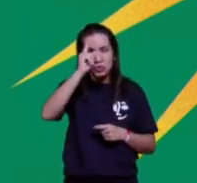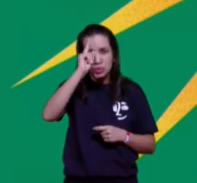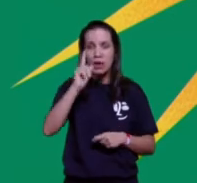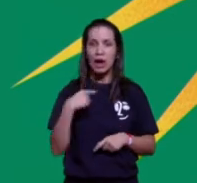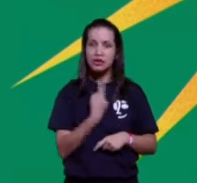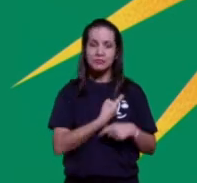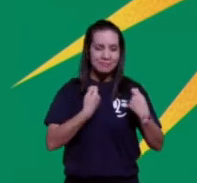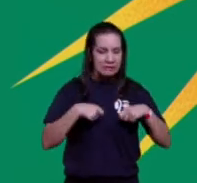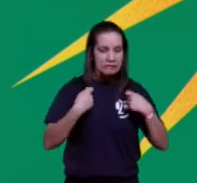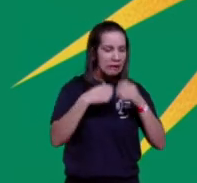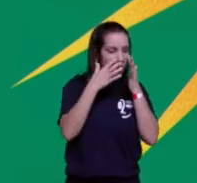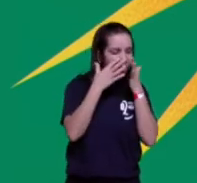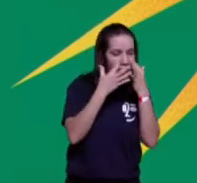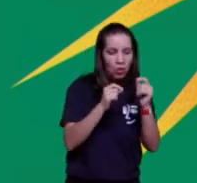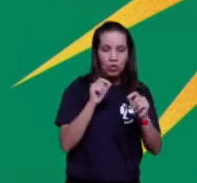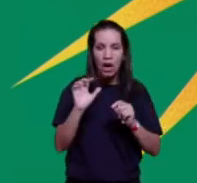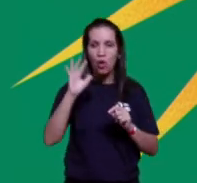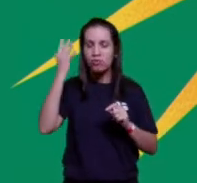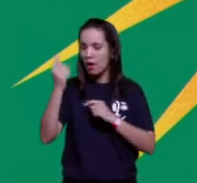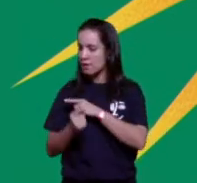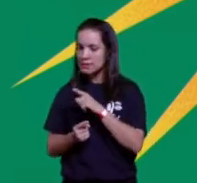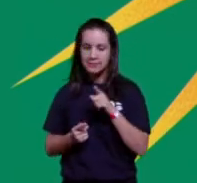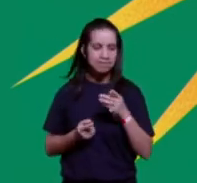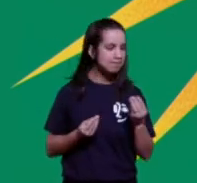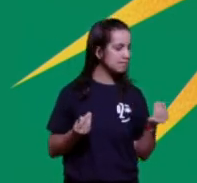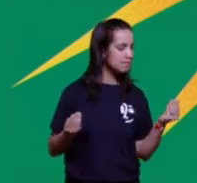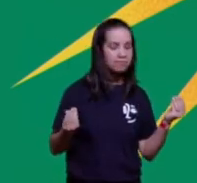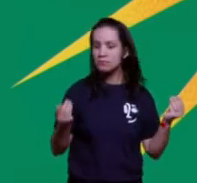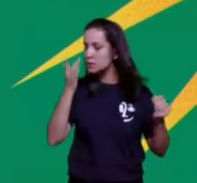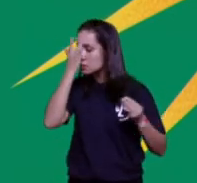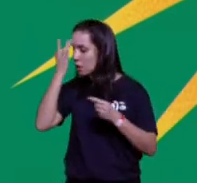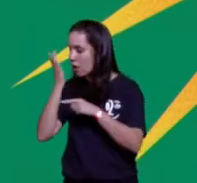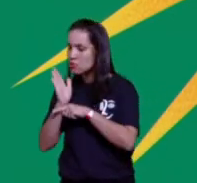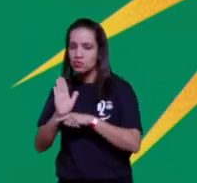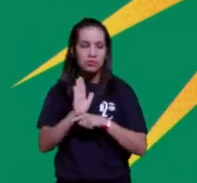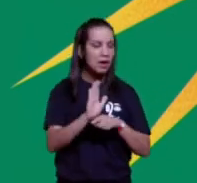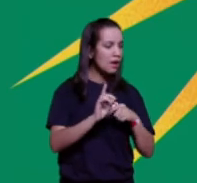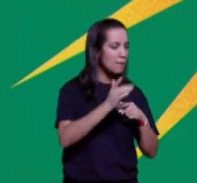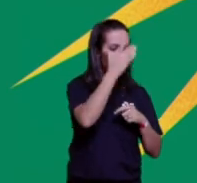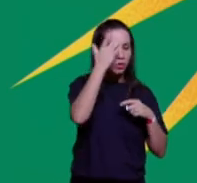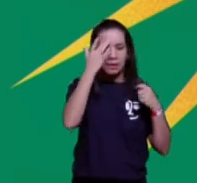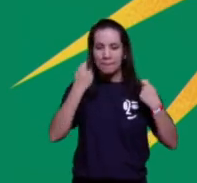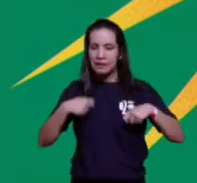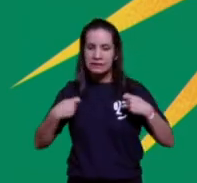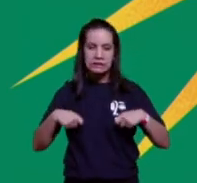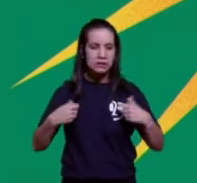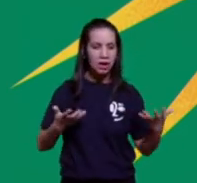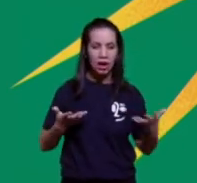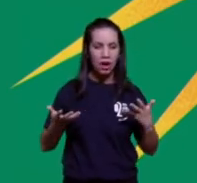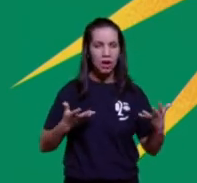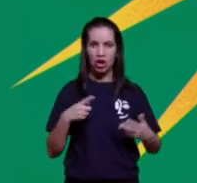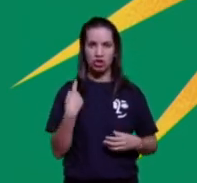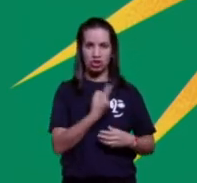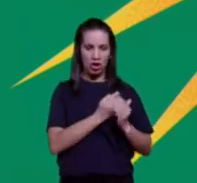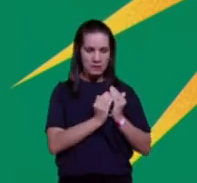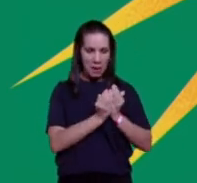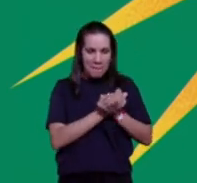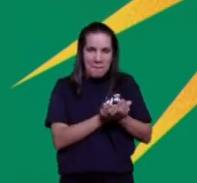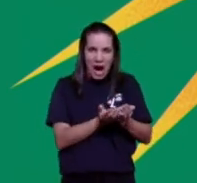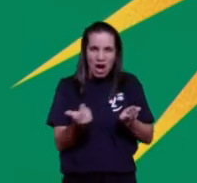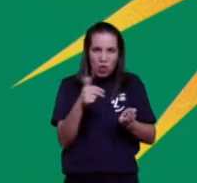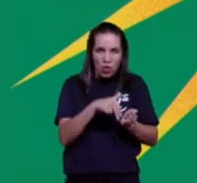tem que estar ligado no que está acontecendo ao nosso redor, em quem está precisando. Essa pandemia, nós não estamos no mesmo barco.